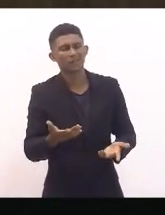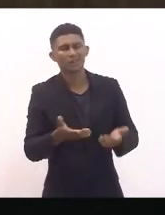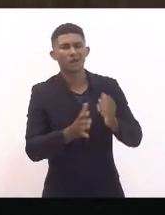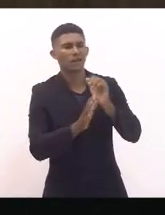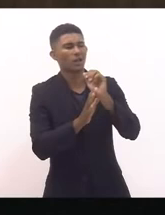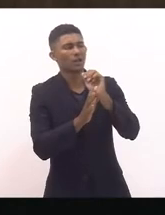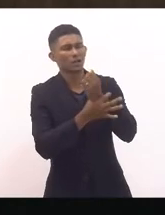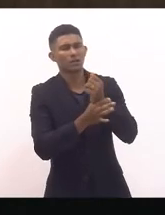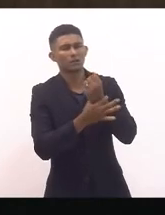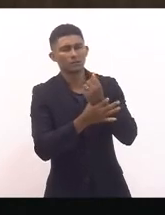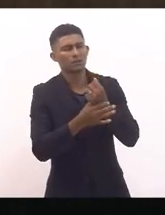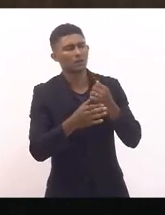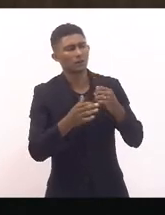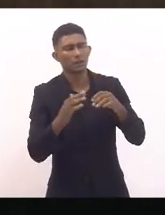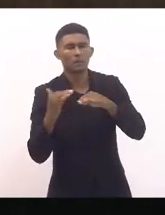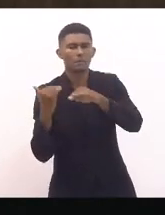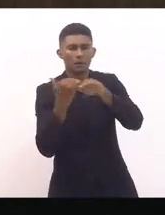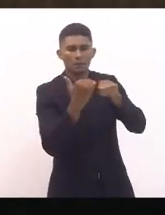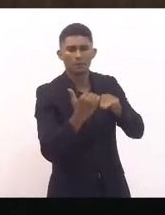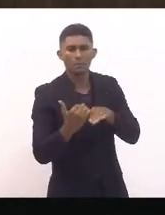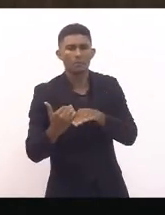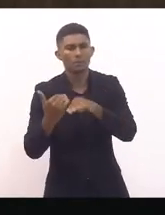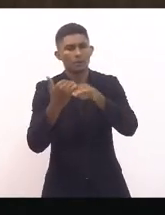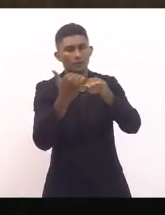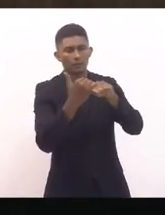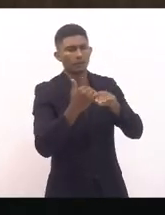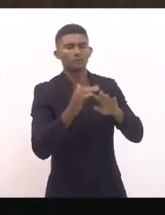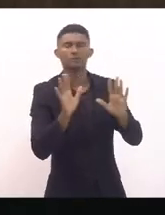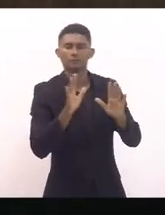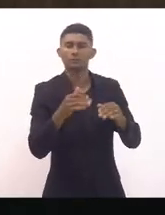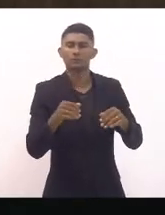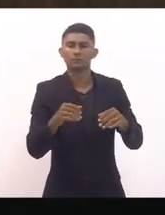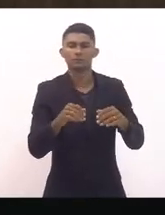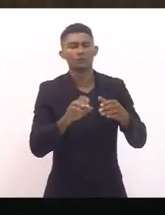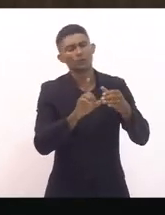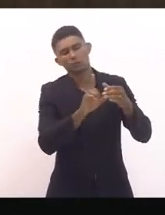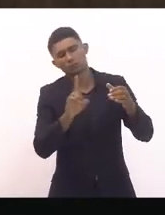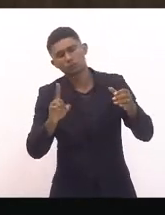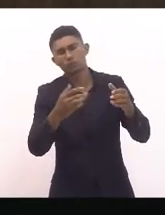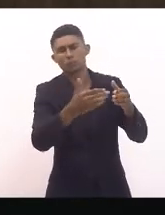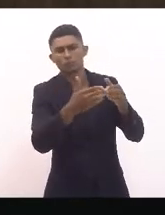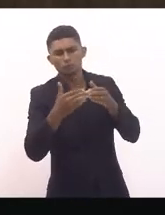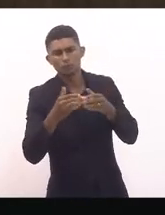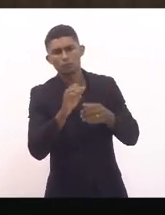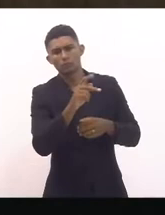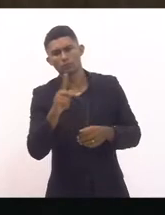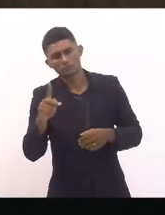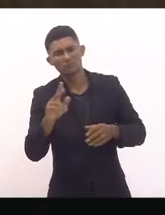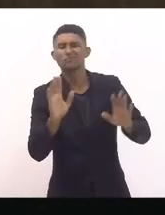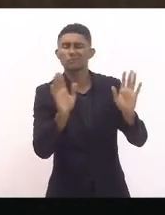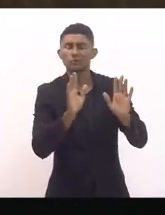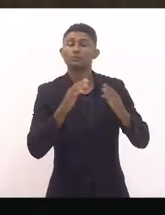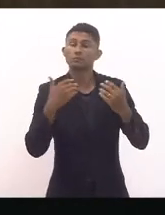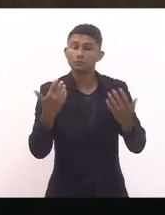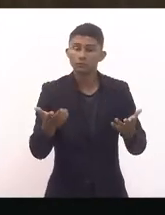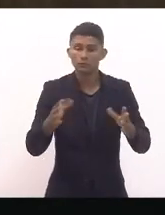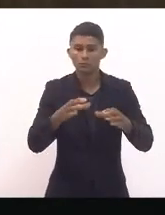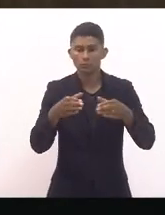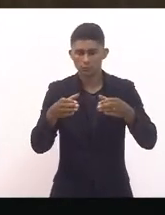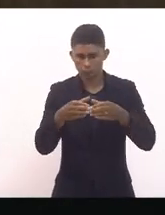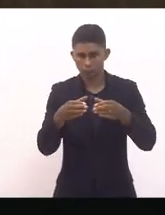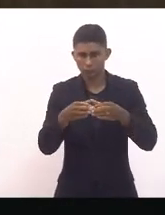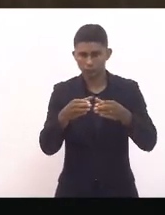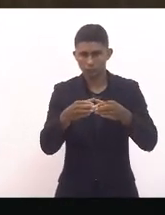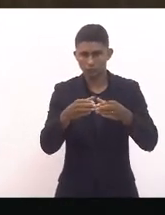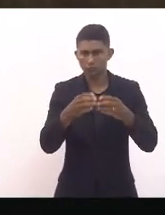paridade e a integralidade para os reformados, pensionistas e inativos. Foi a oposição que votou